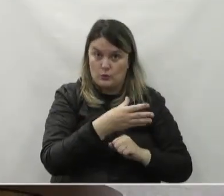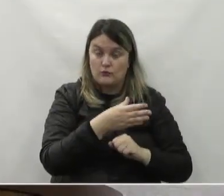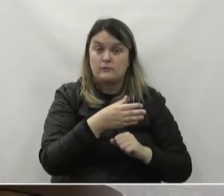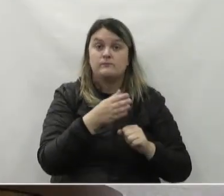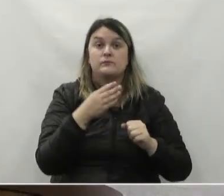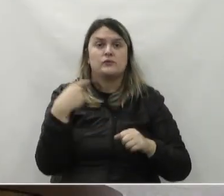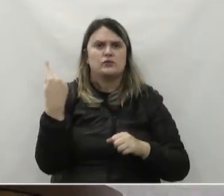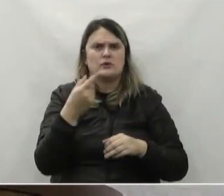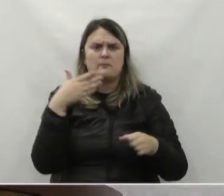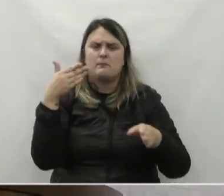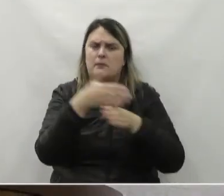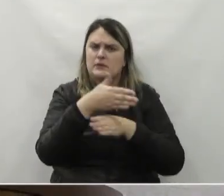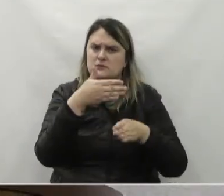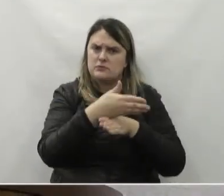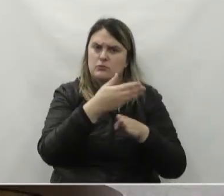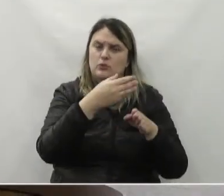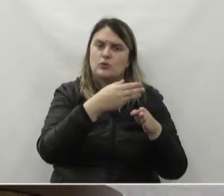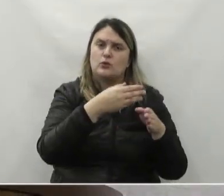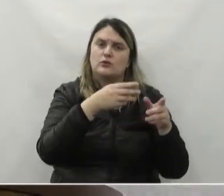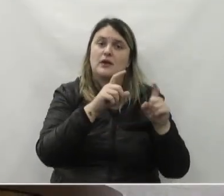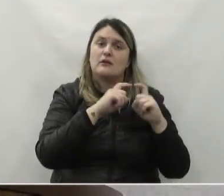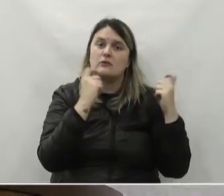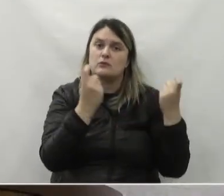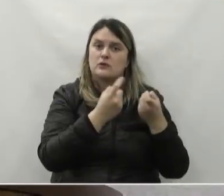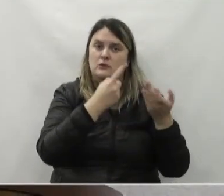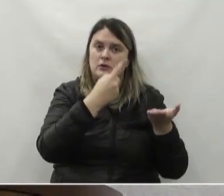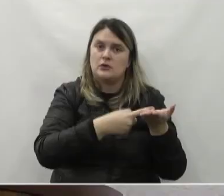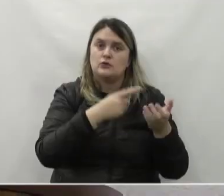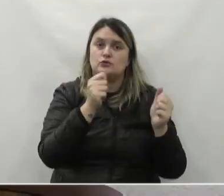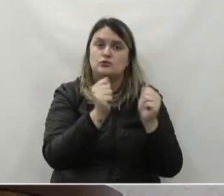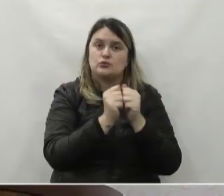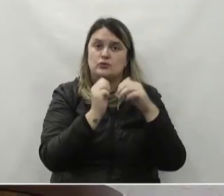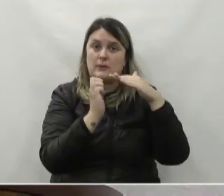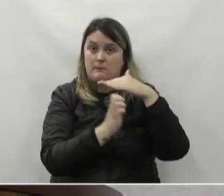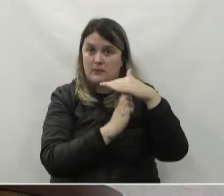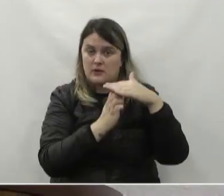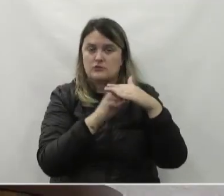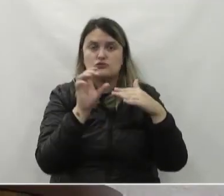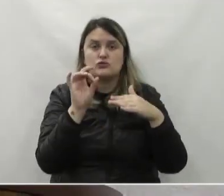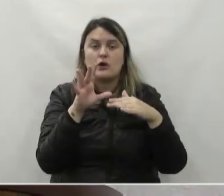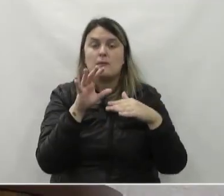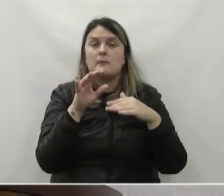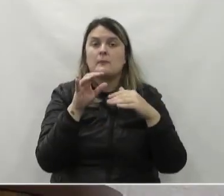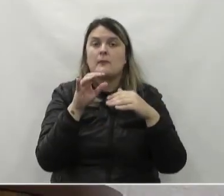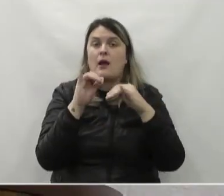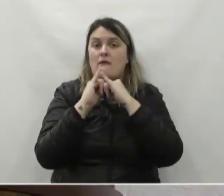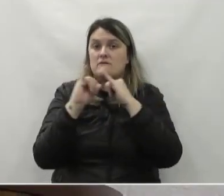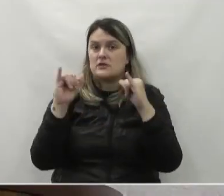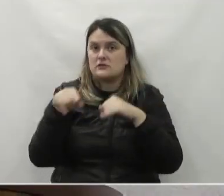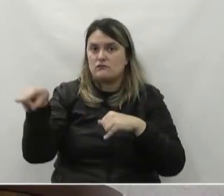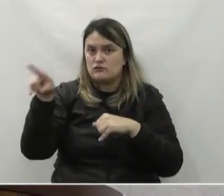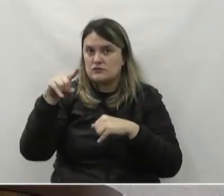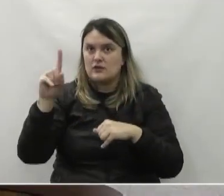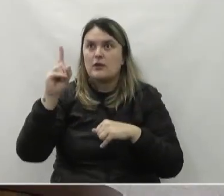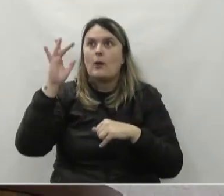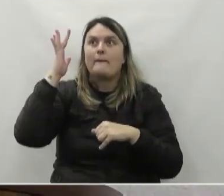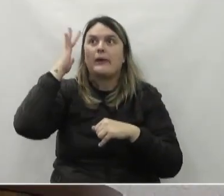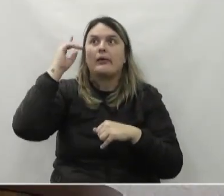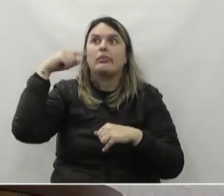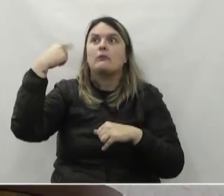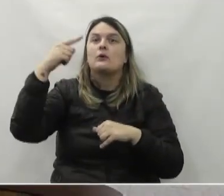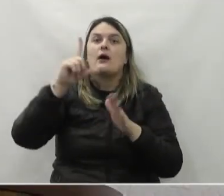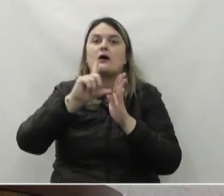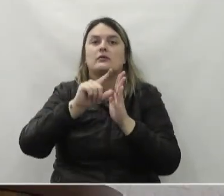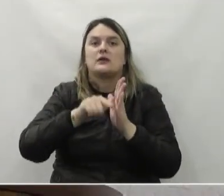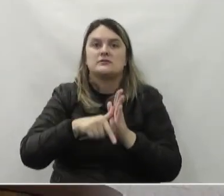participou diretamente desse acordo junto com a empresa. Então, é só para, quem sabe, amanhã ou depois acabar atrasando todo